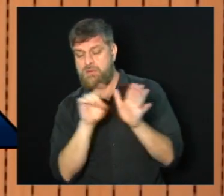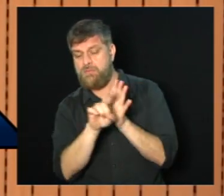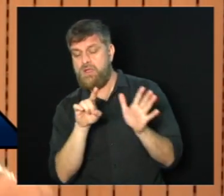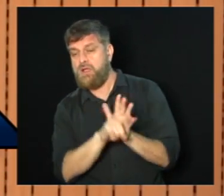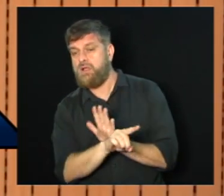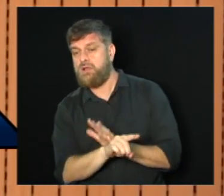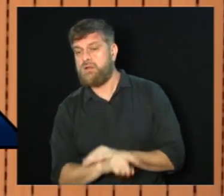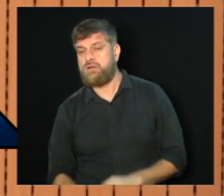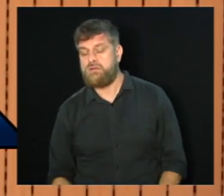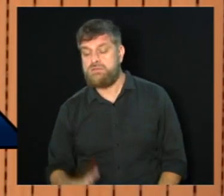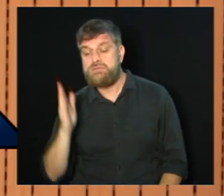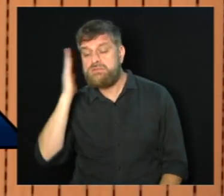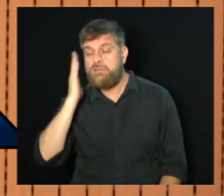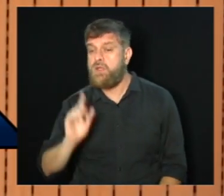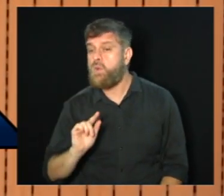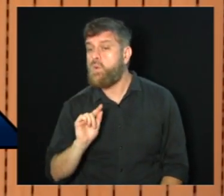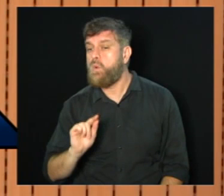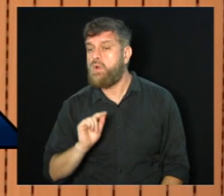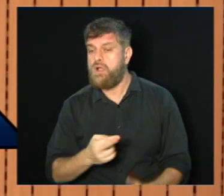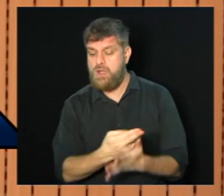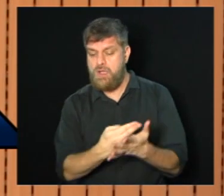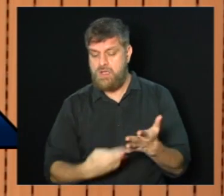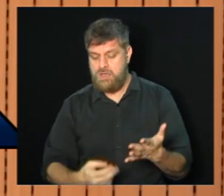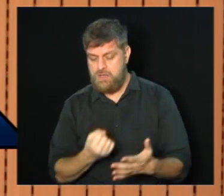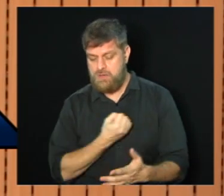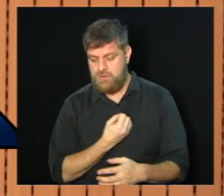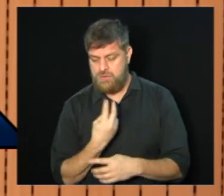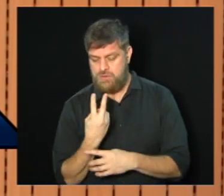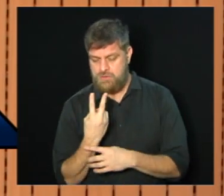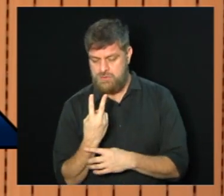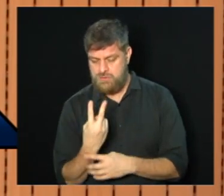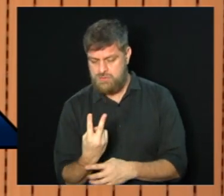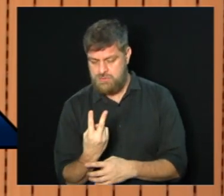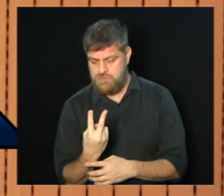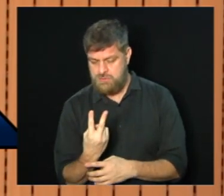requerendo informações sobre o requerimento número